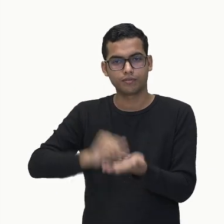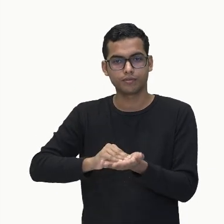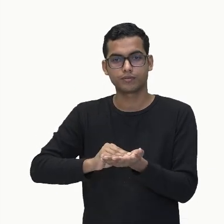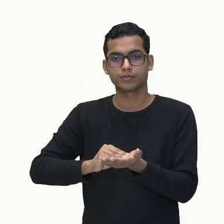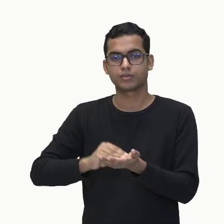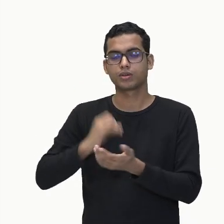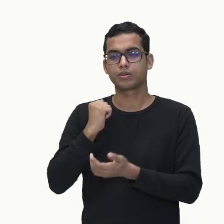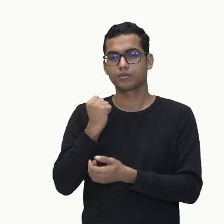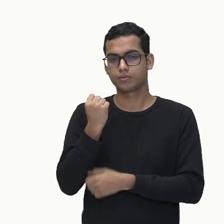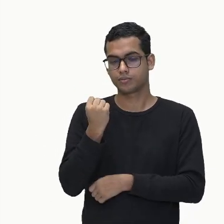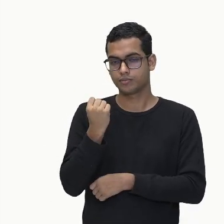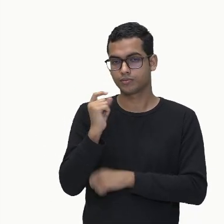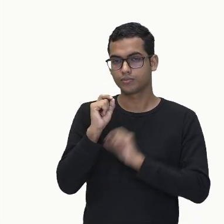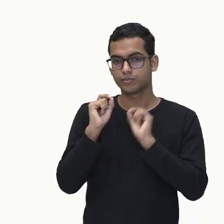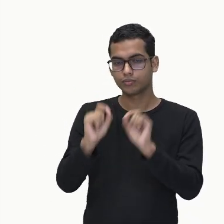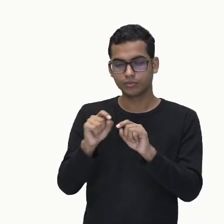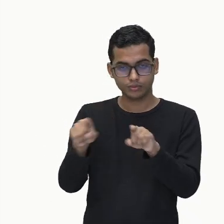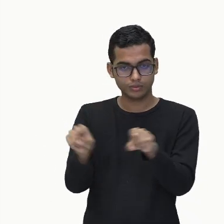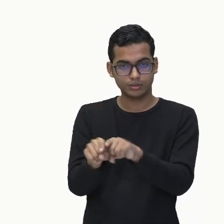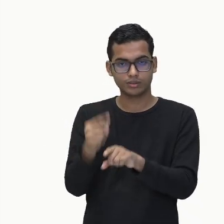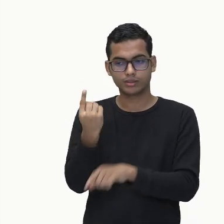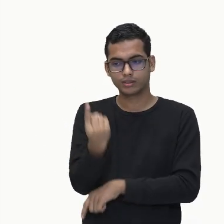1:45 Men